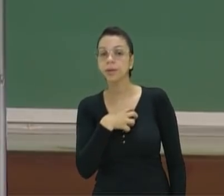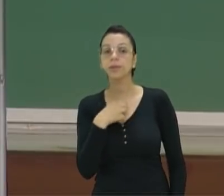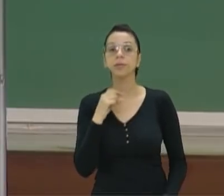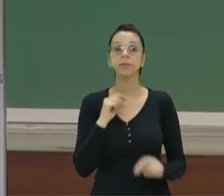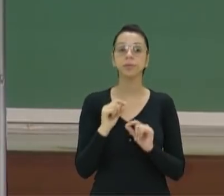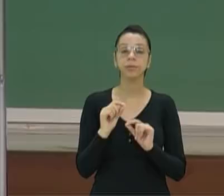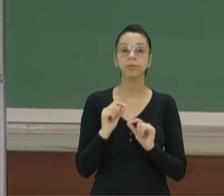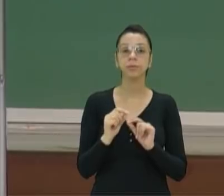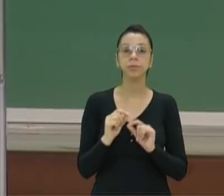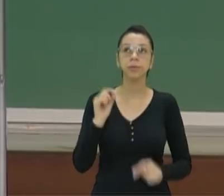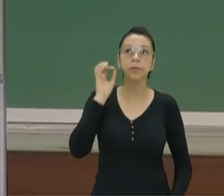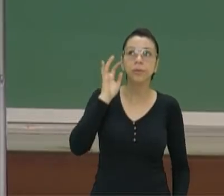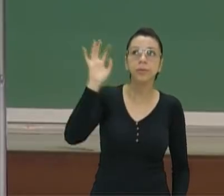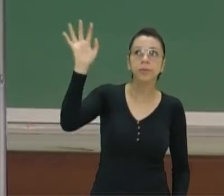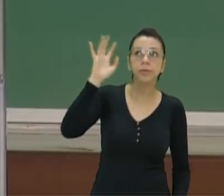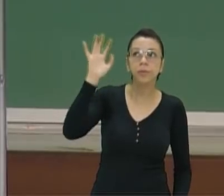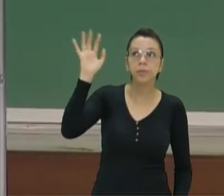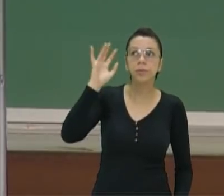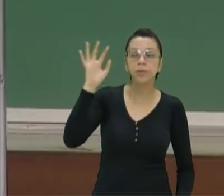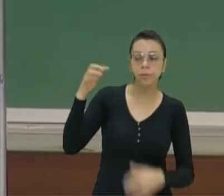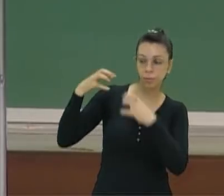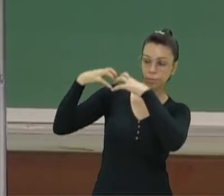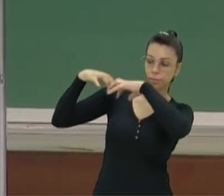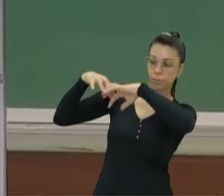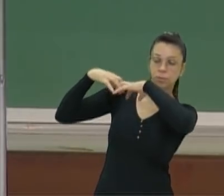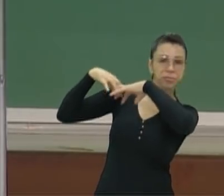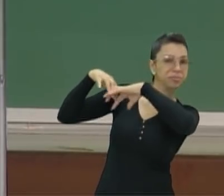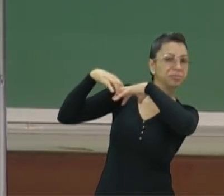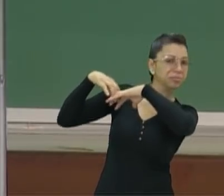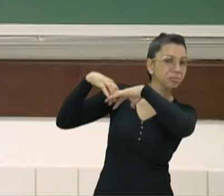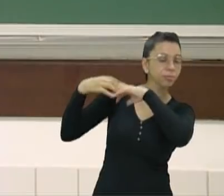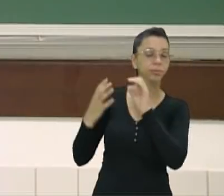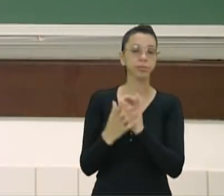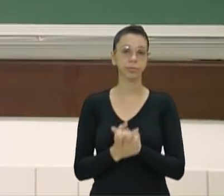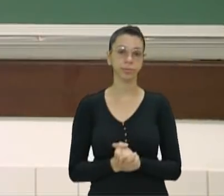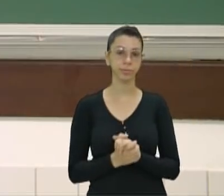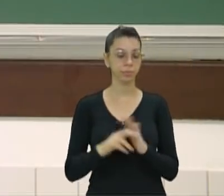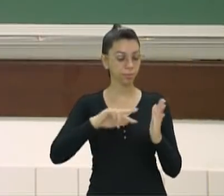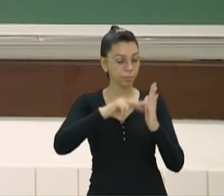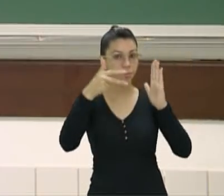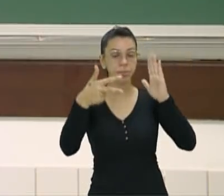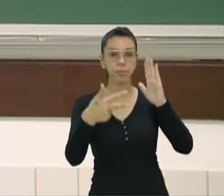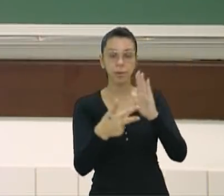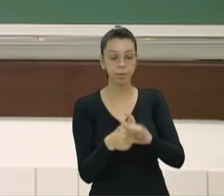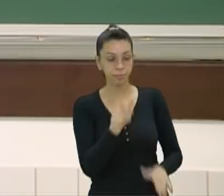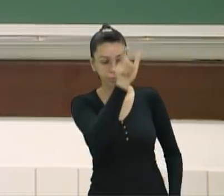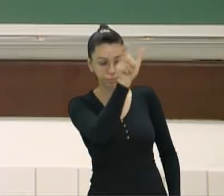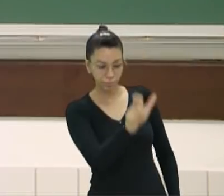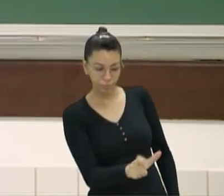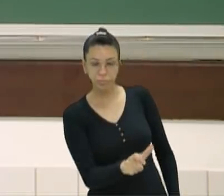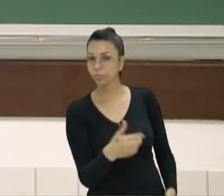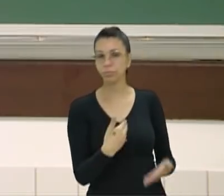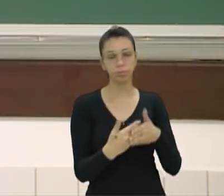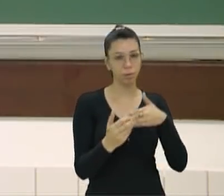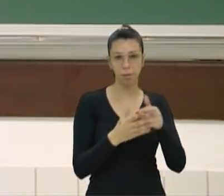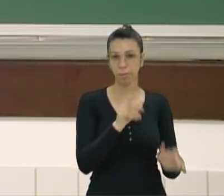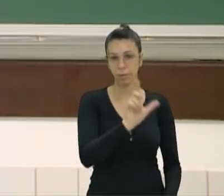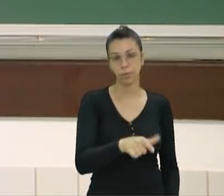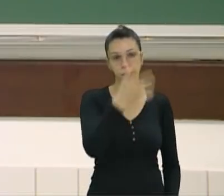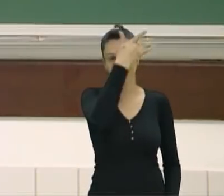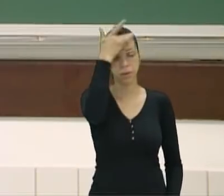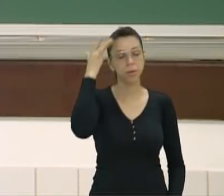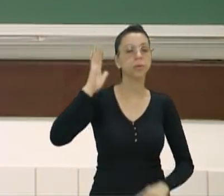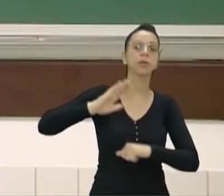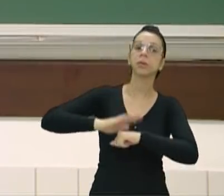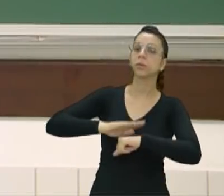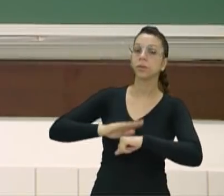apropria intelectualmente do objeto. O que quer dizer isso? Significa dizer que uma pessoa, um sujeito, um eu,